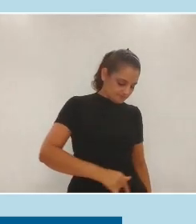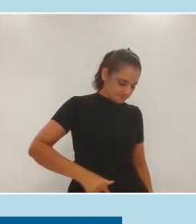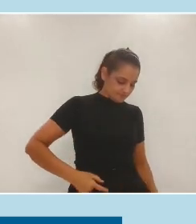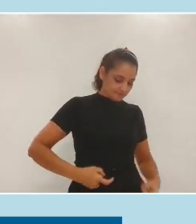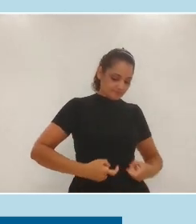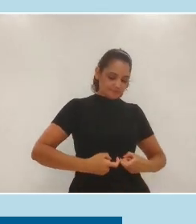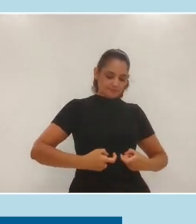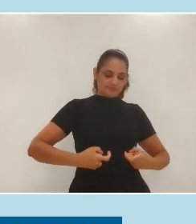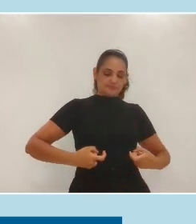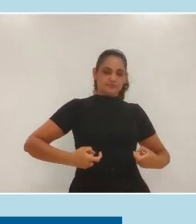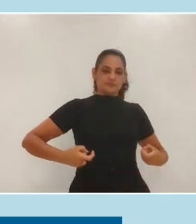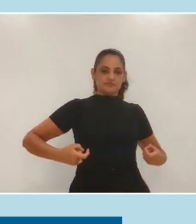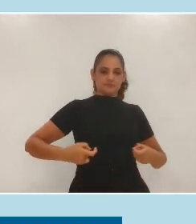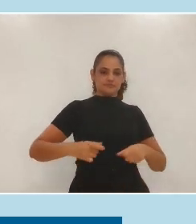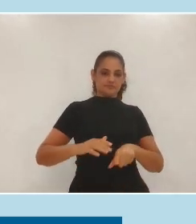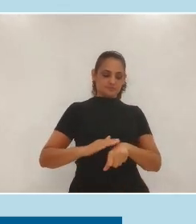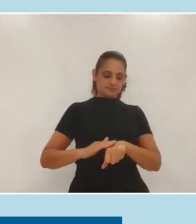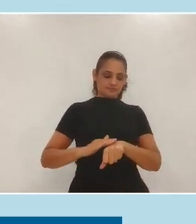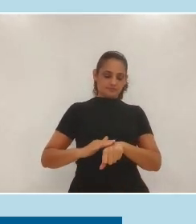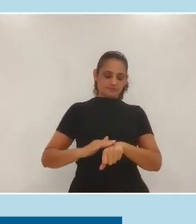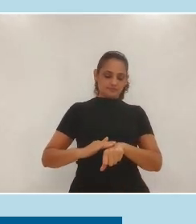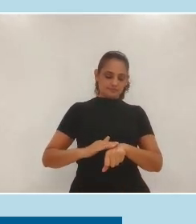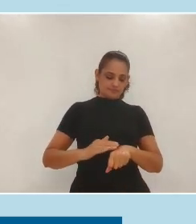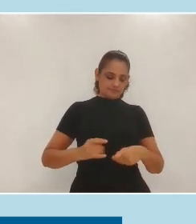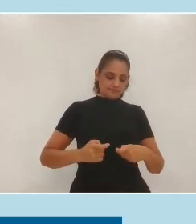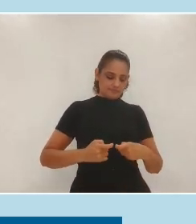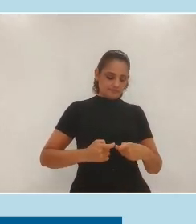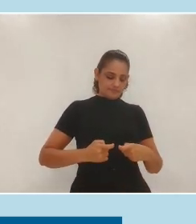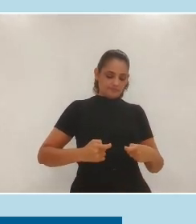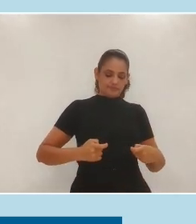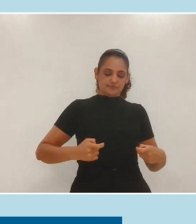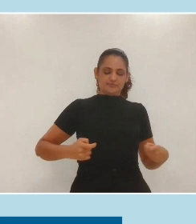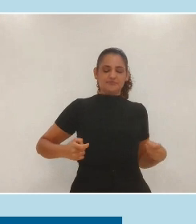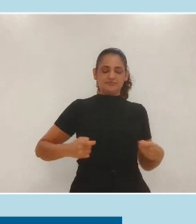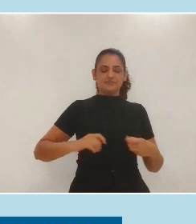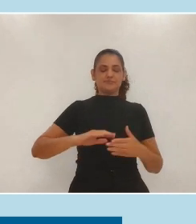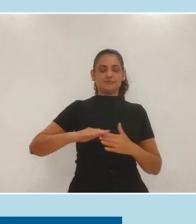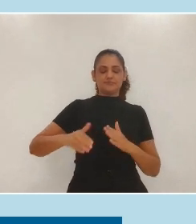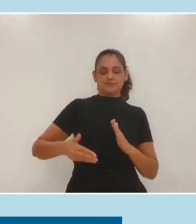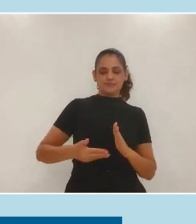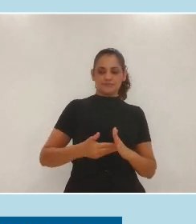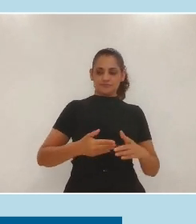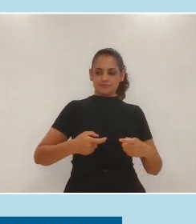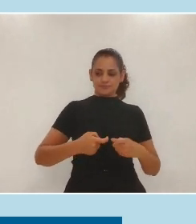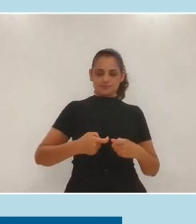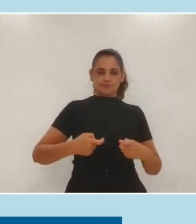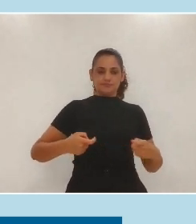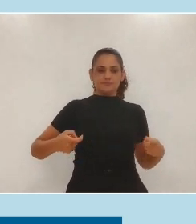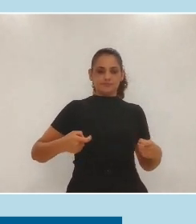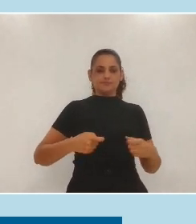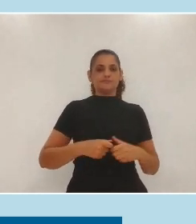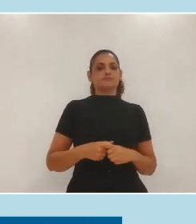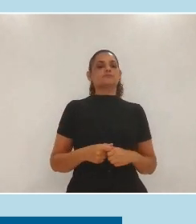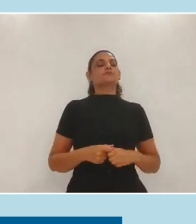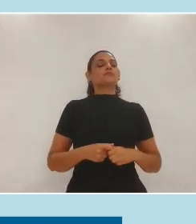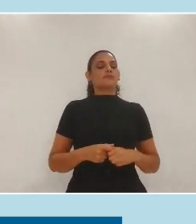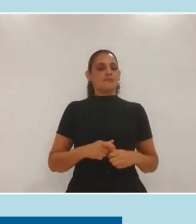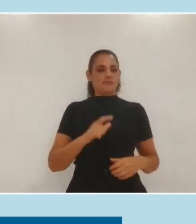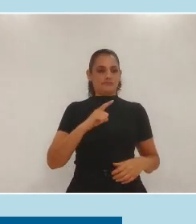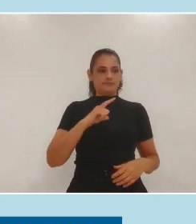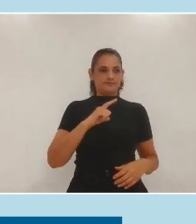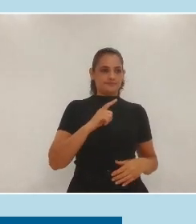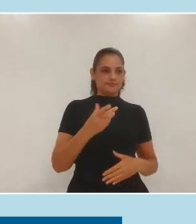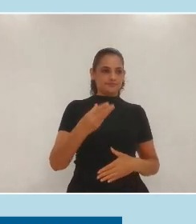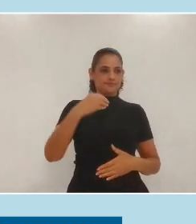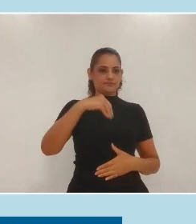a pele estica, ó, tudo é esticável, tudo estica. Então, dentro de você vai